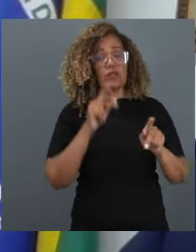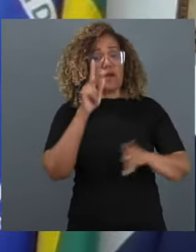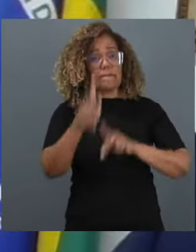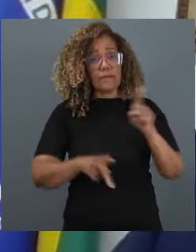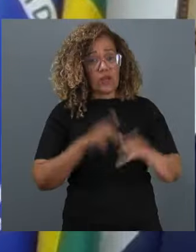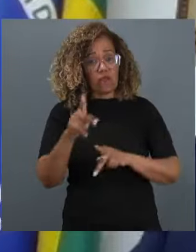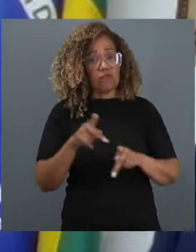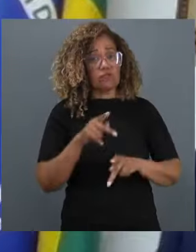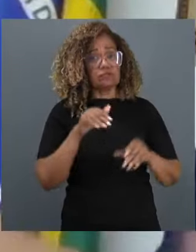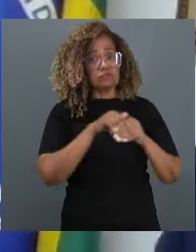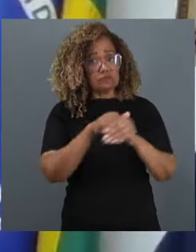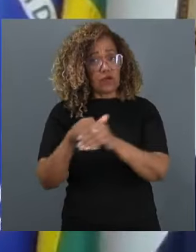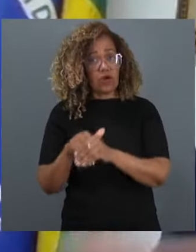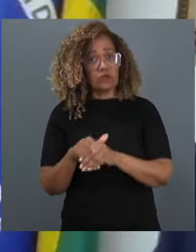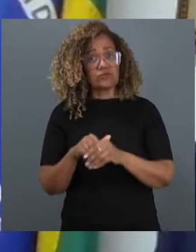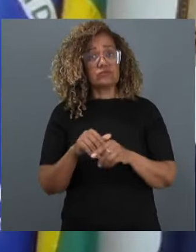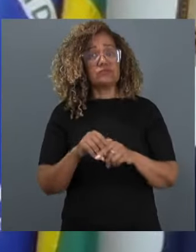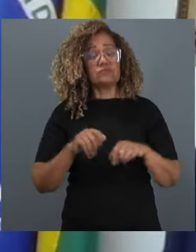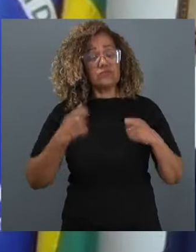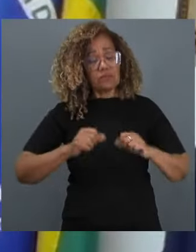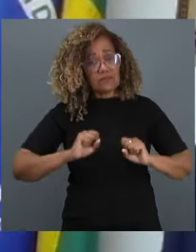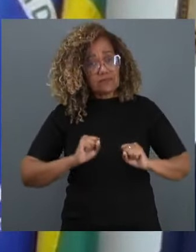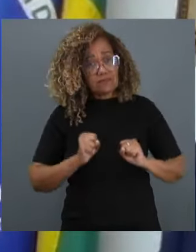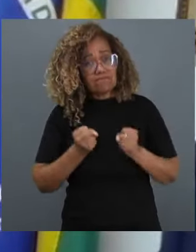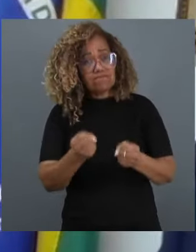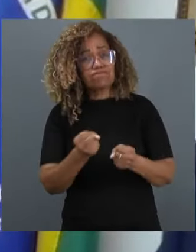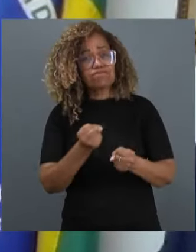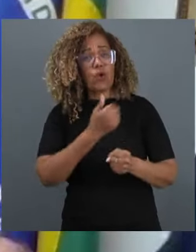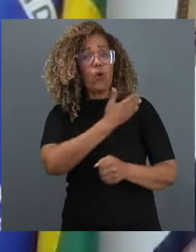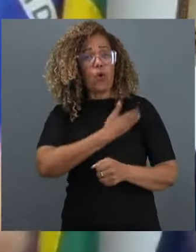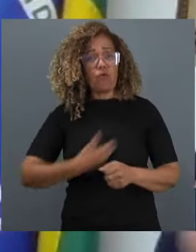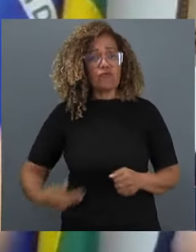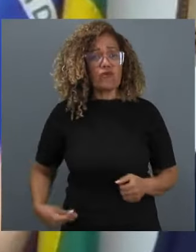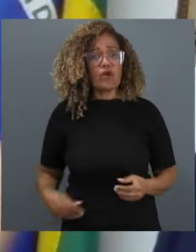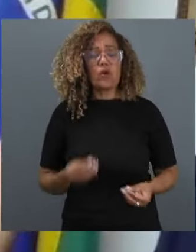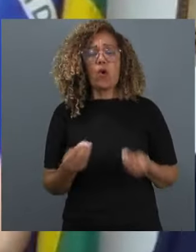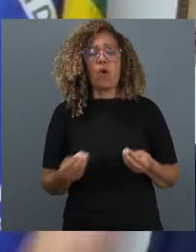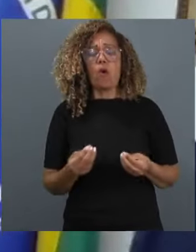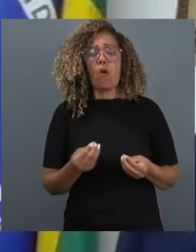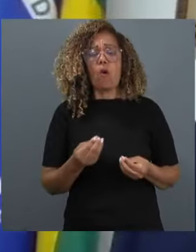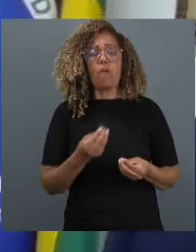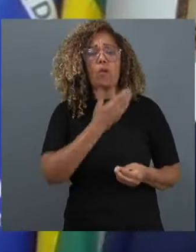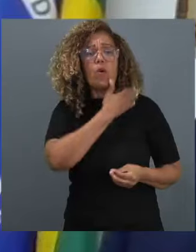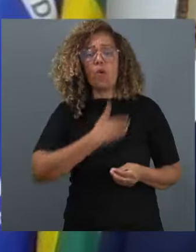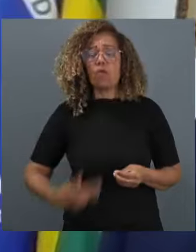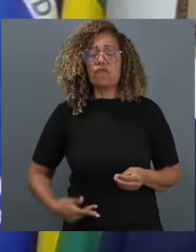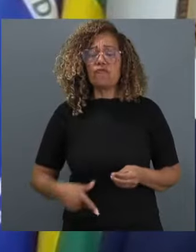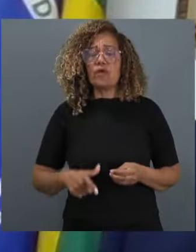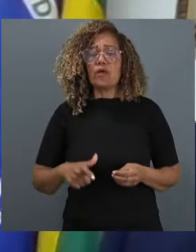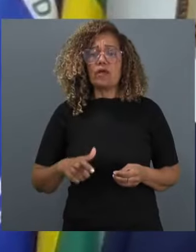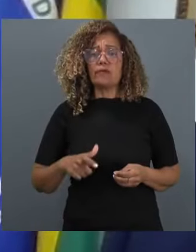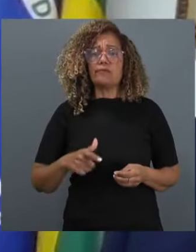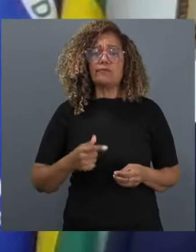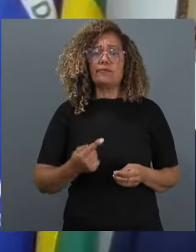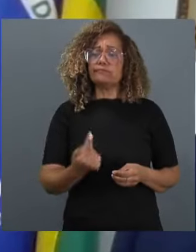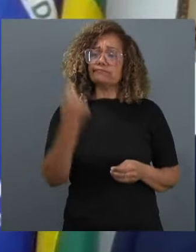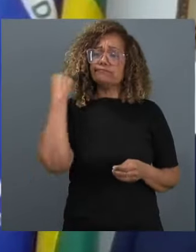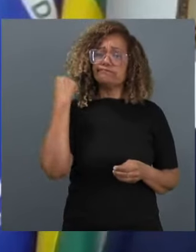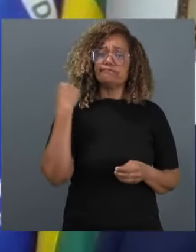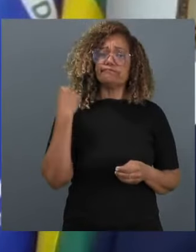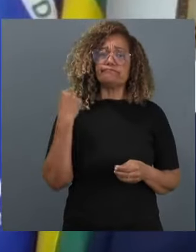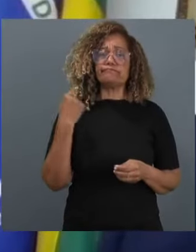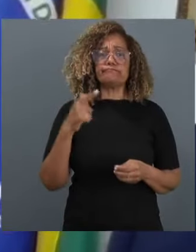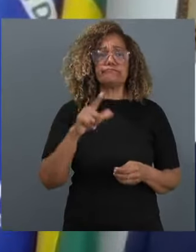Mas, em vez de fortalecer aquele governo, como o governo anterior fez, nunca teve